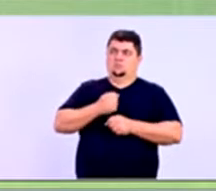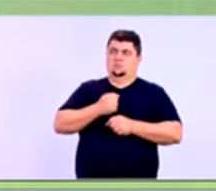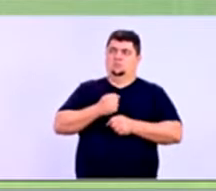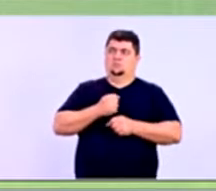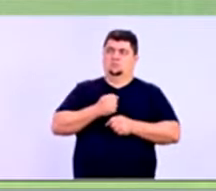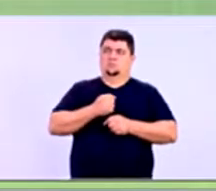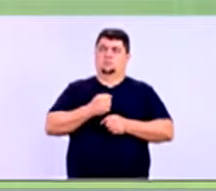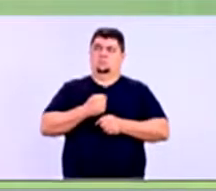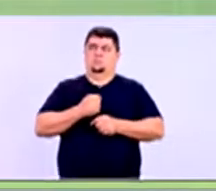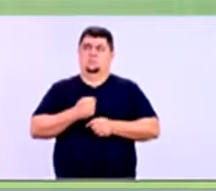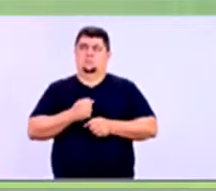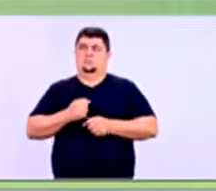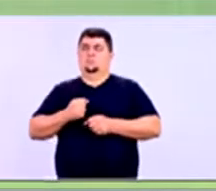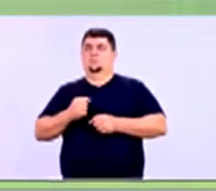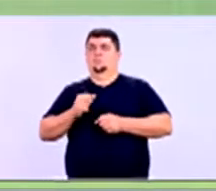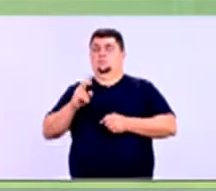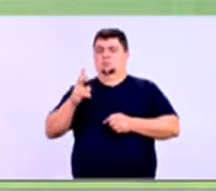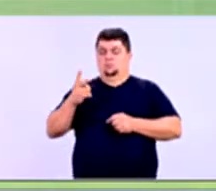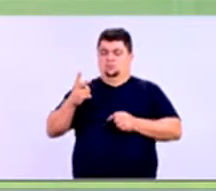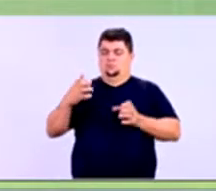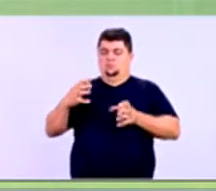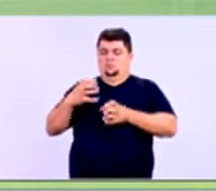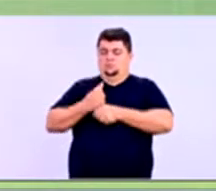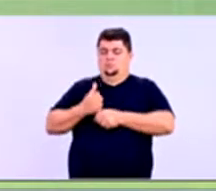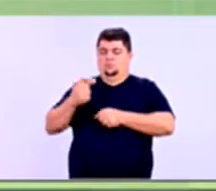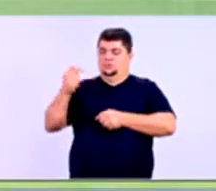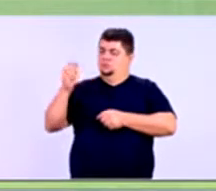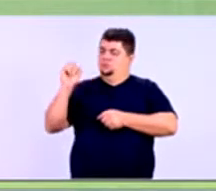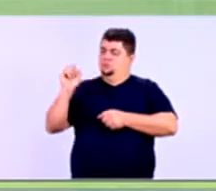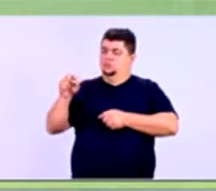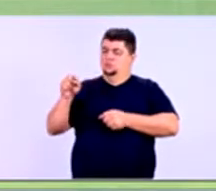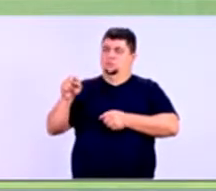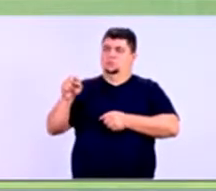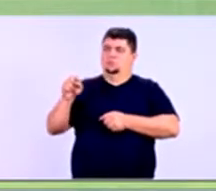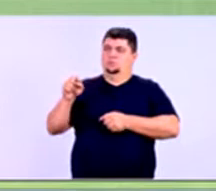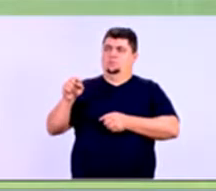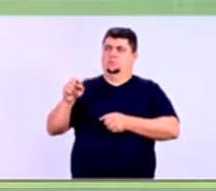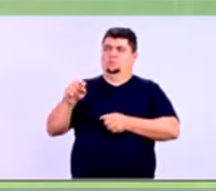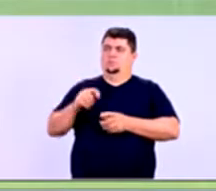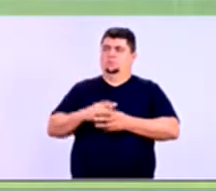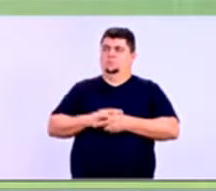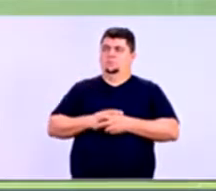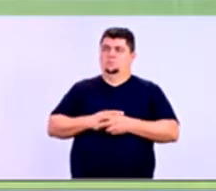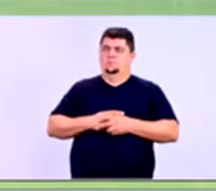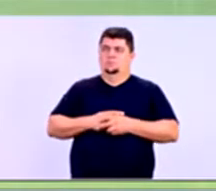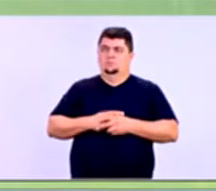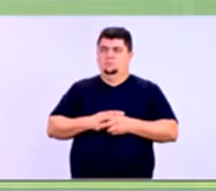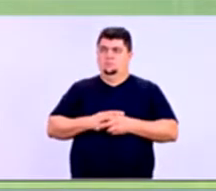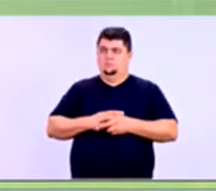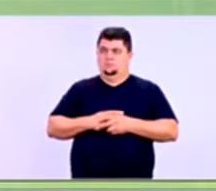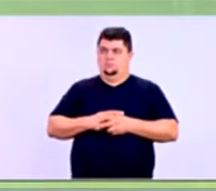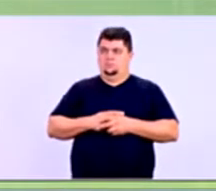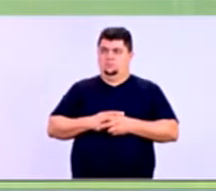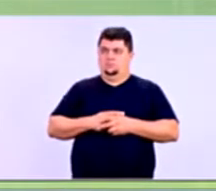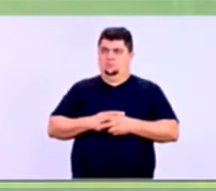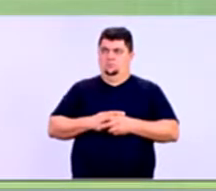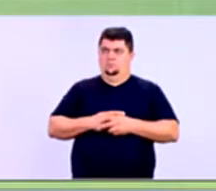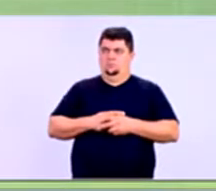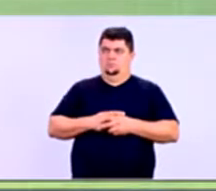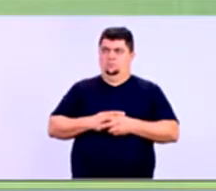minha dívida, 2 mil de juros, que vai dar um total de 7 mil reais. Então, a minha dívida, que